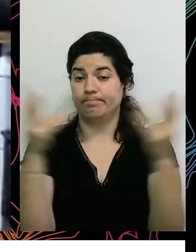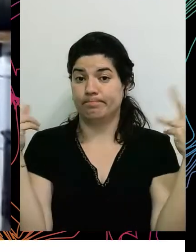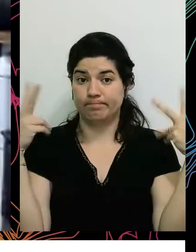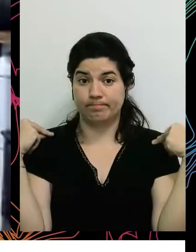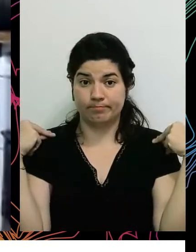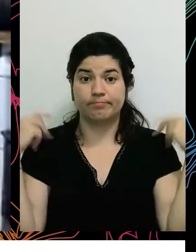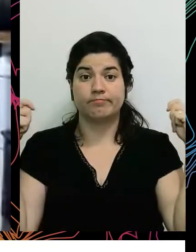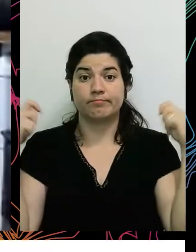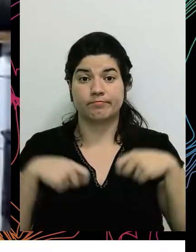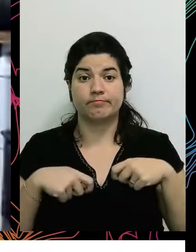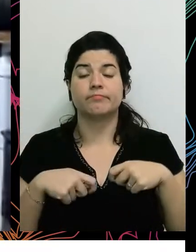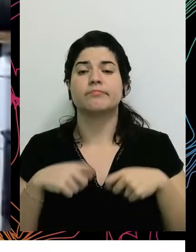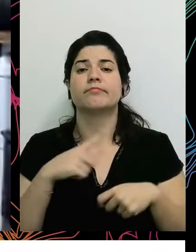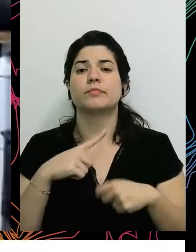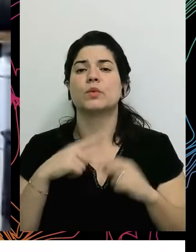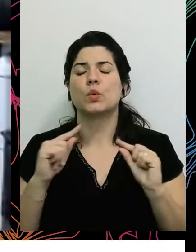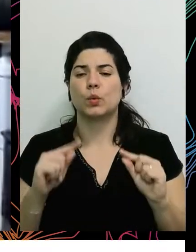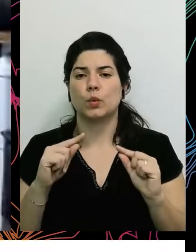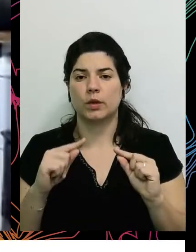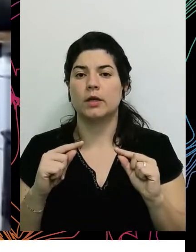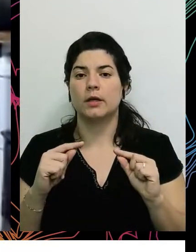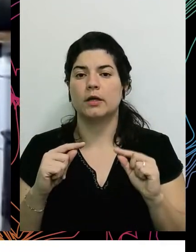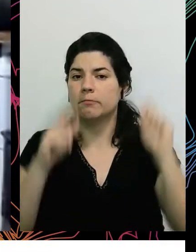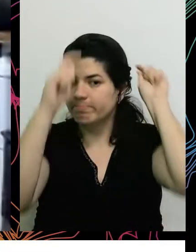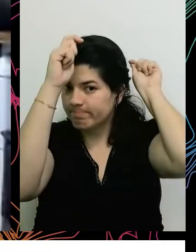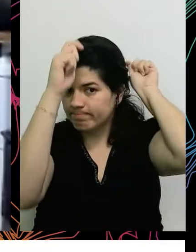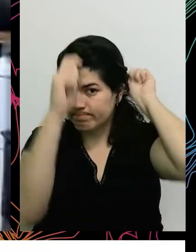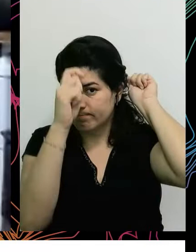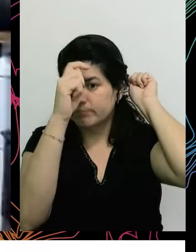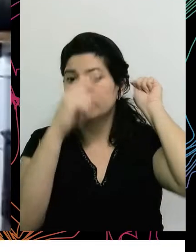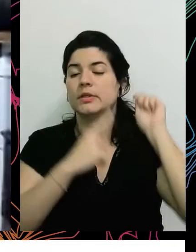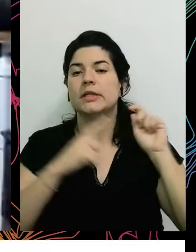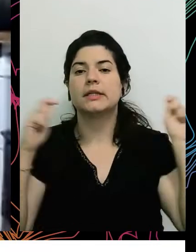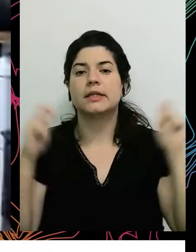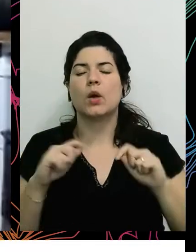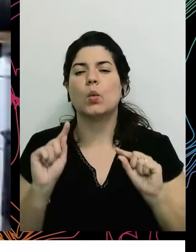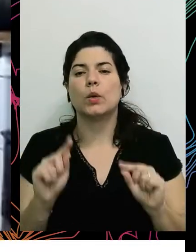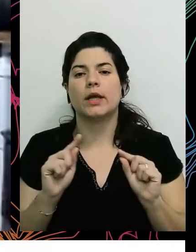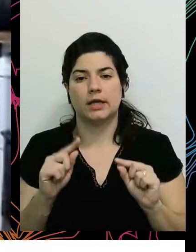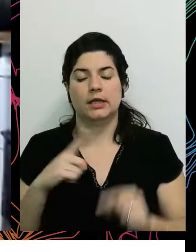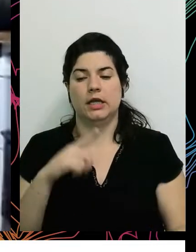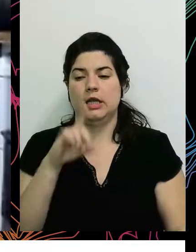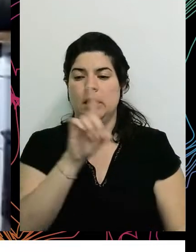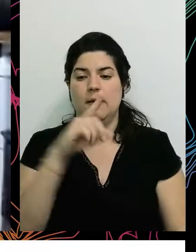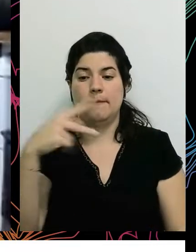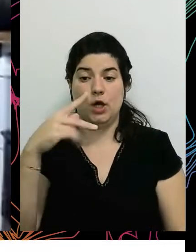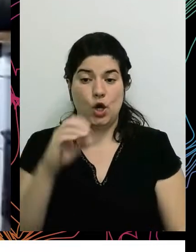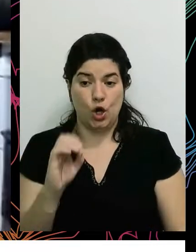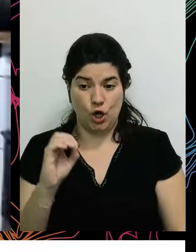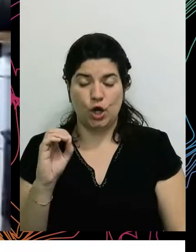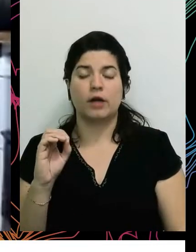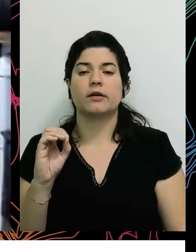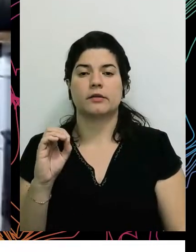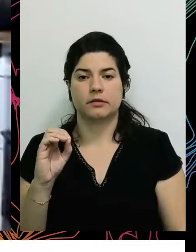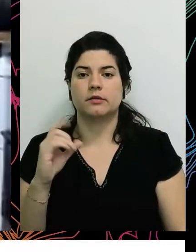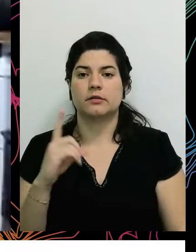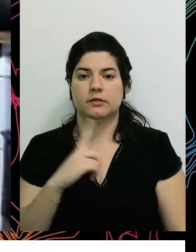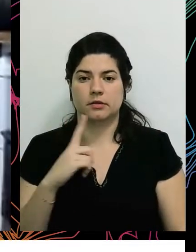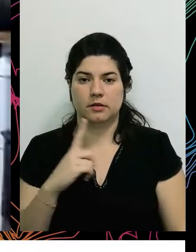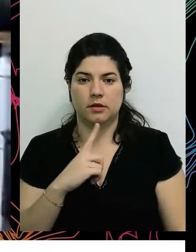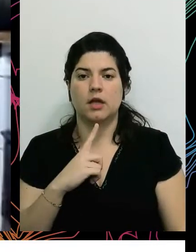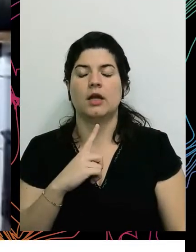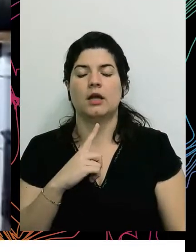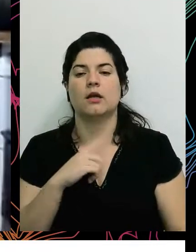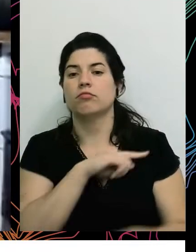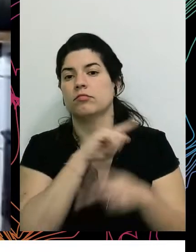a função de DPO, né? Porque a sonda aqui tem posicionamento dinâmico. Então, de DPO, depois você vai